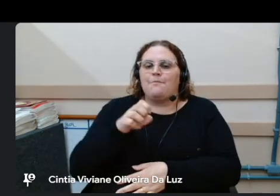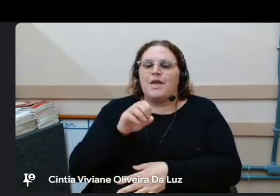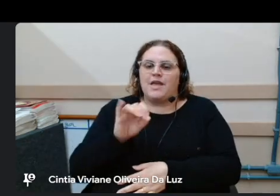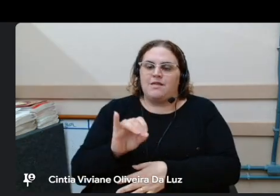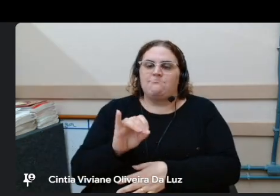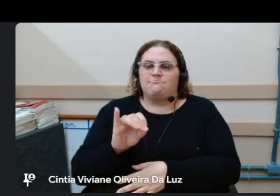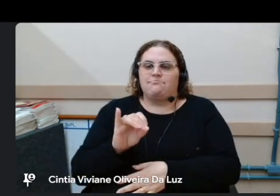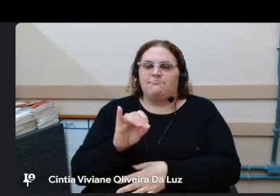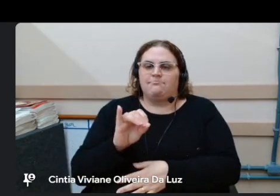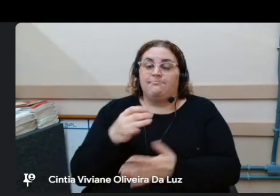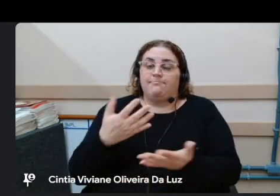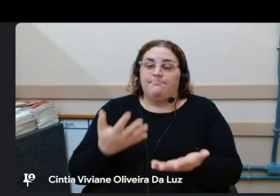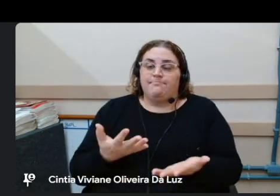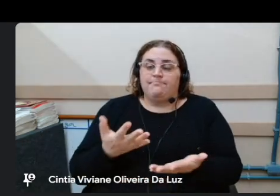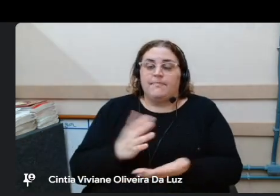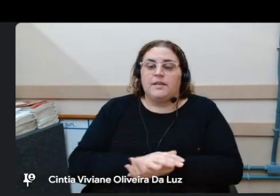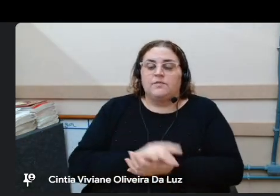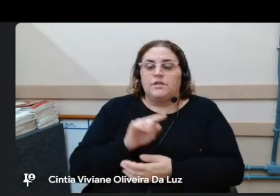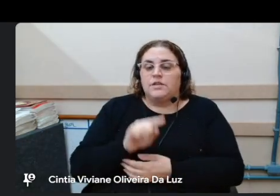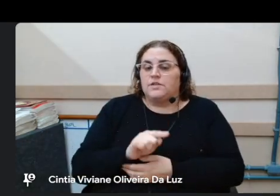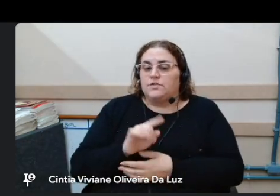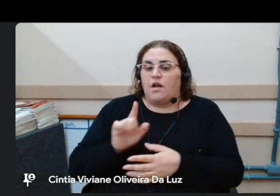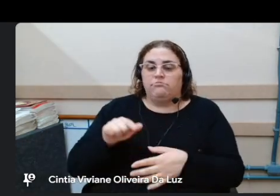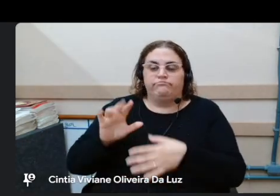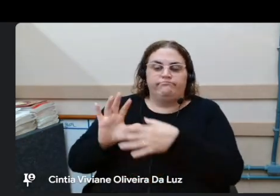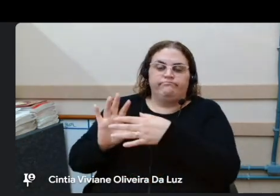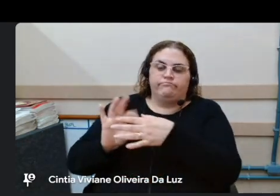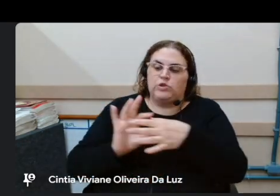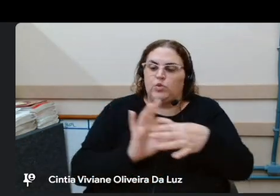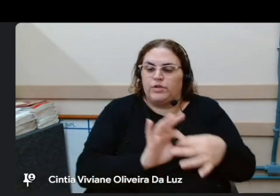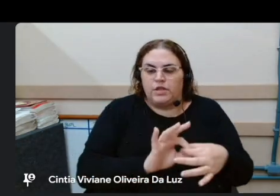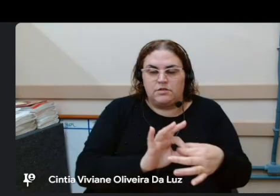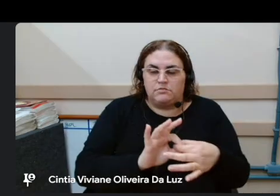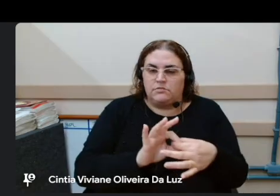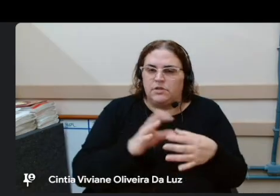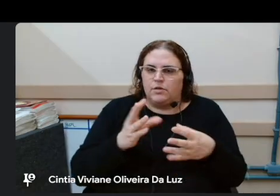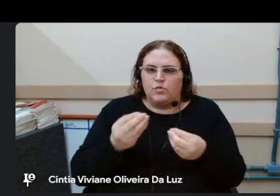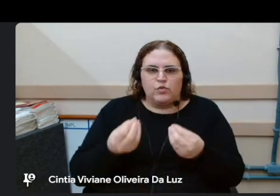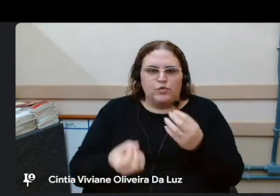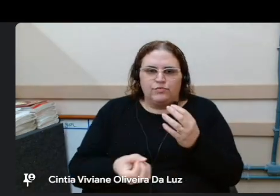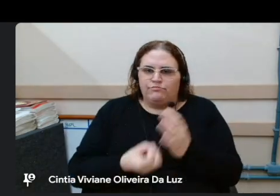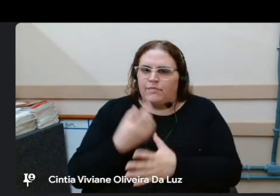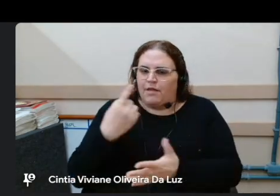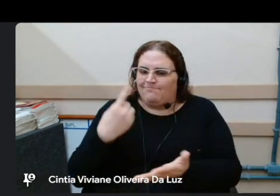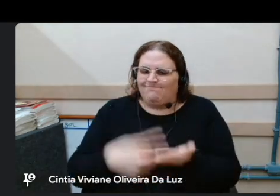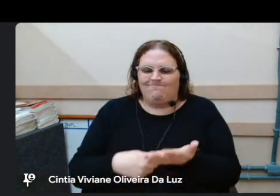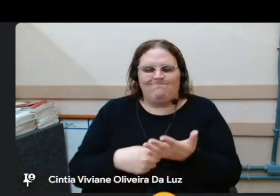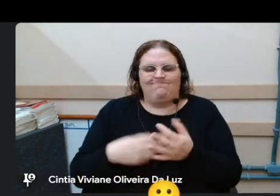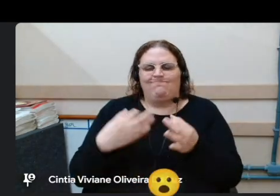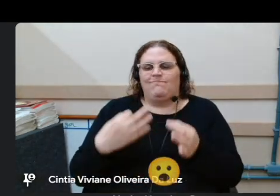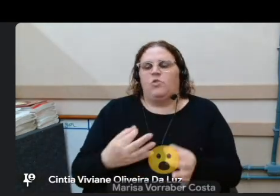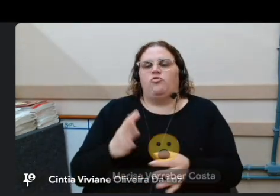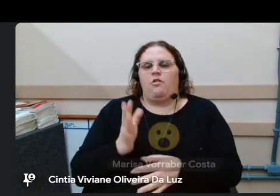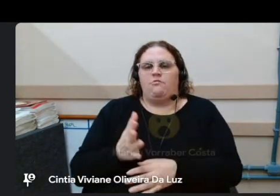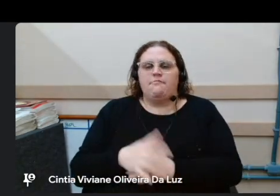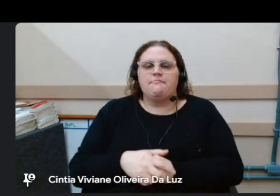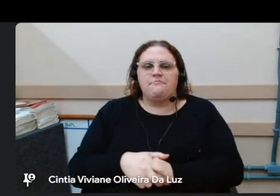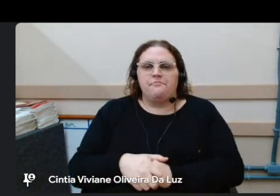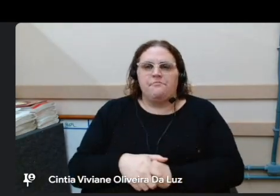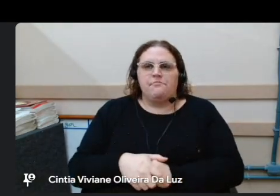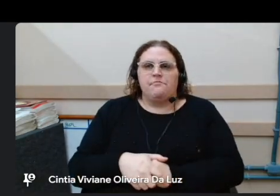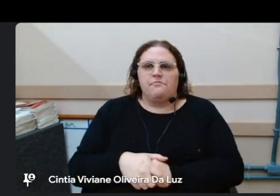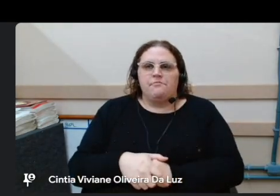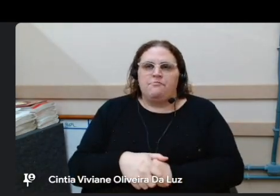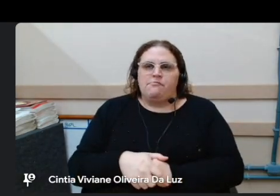meio eh Então isso é um contexto que tá aí bem estabelecido